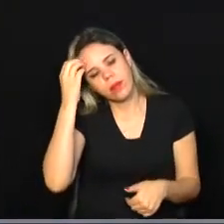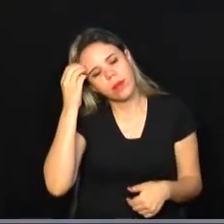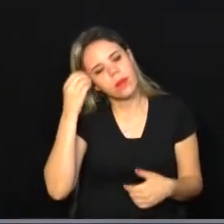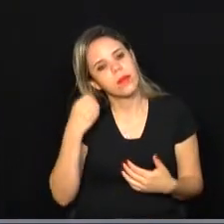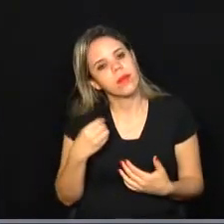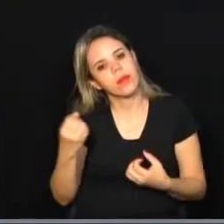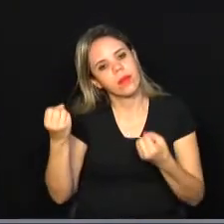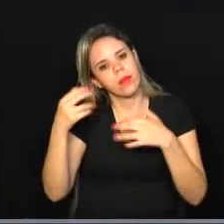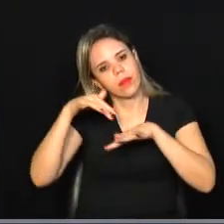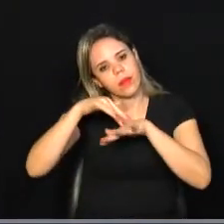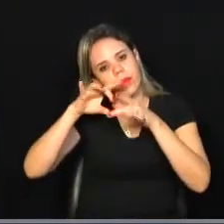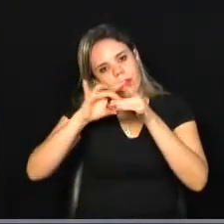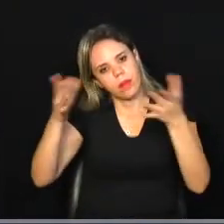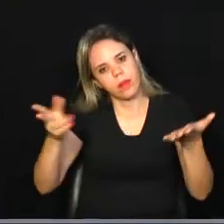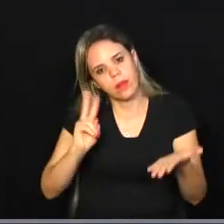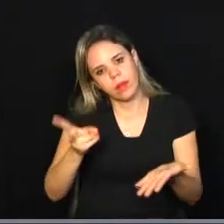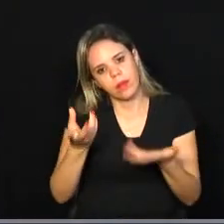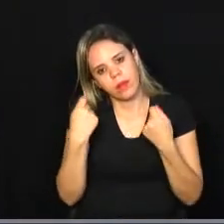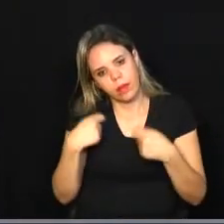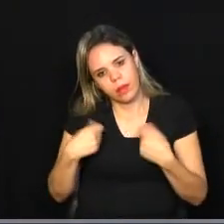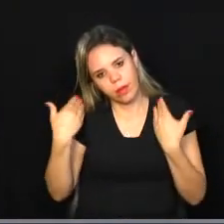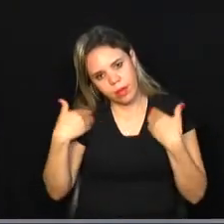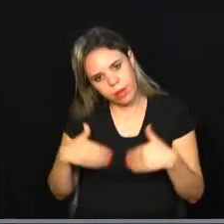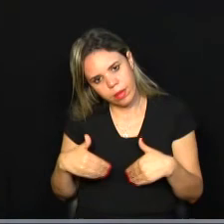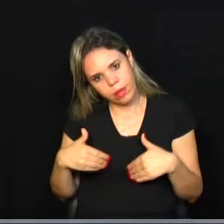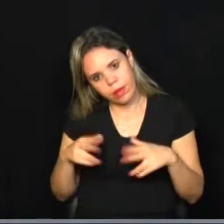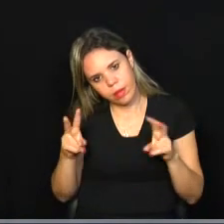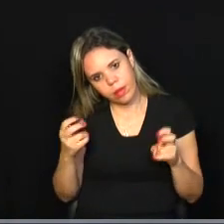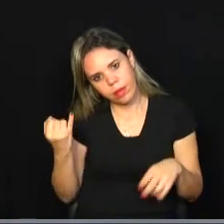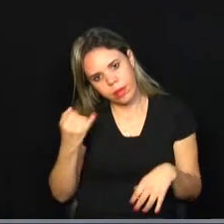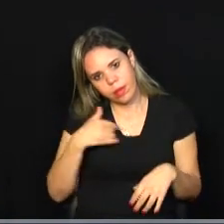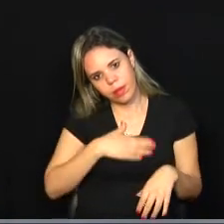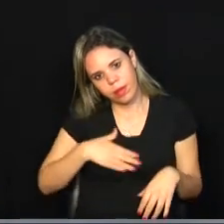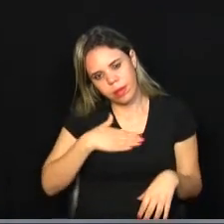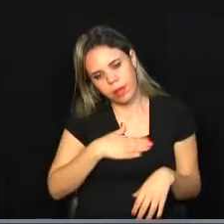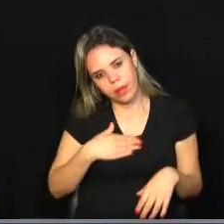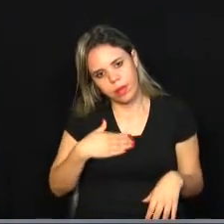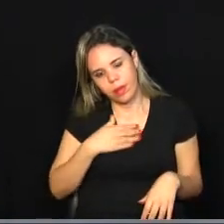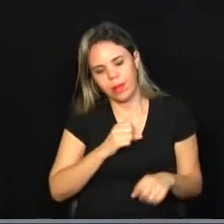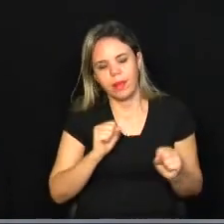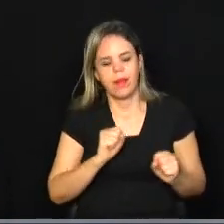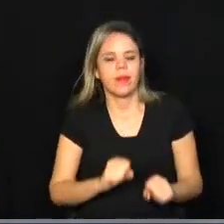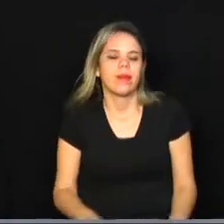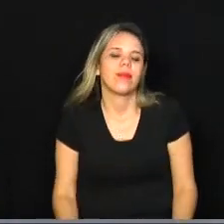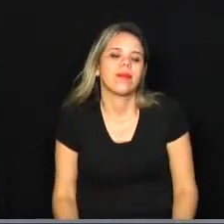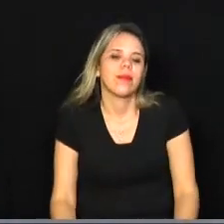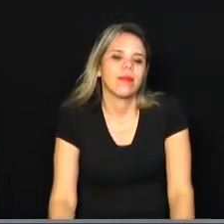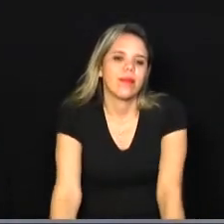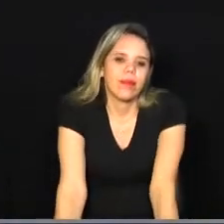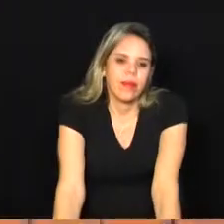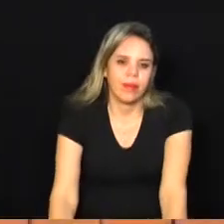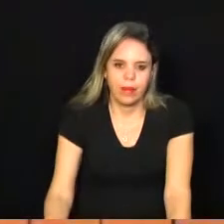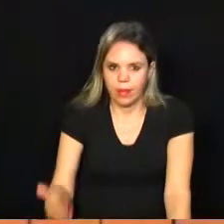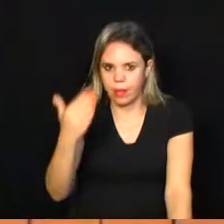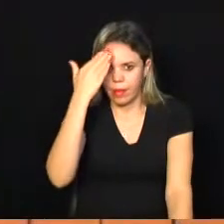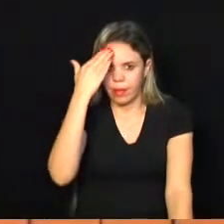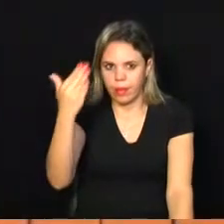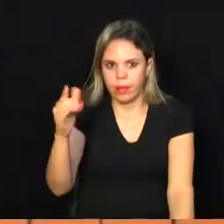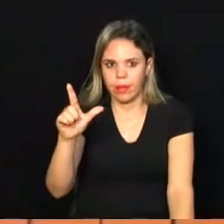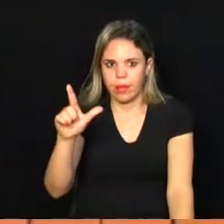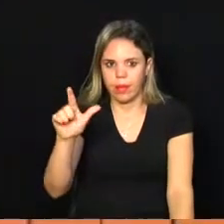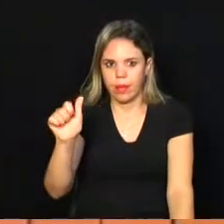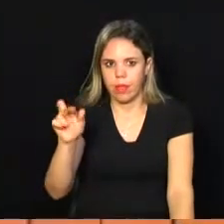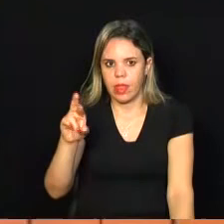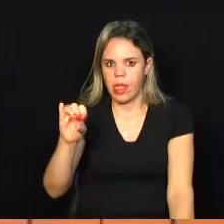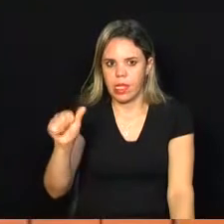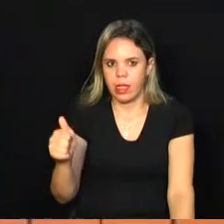me coloco à disposição para sempre que você precisar, que esse é um assunto no qual eu sou extremamente apaixonada. Muito obrigado, então, a Larissa